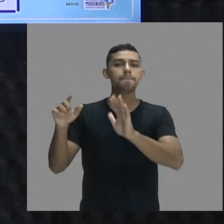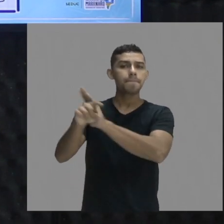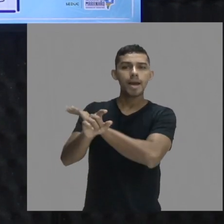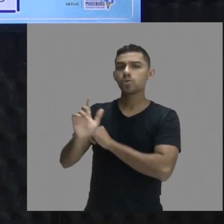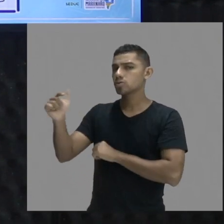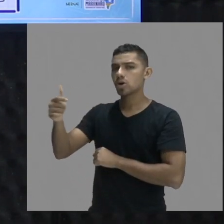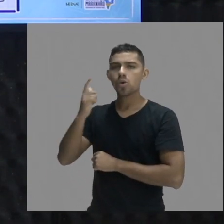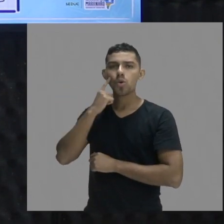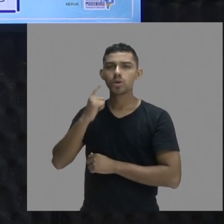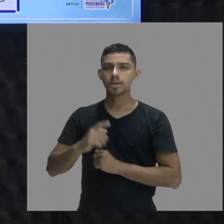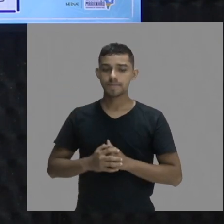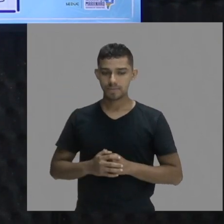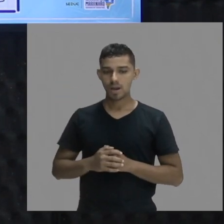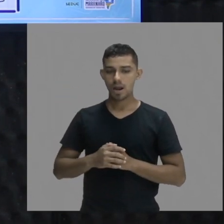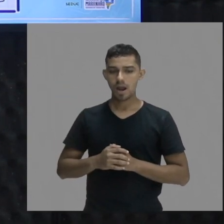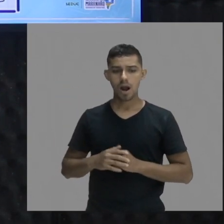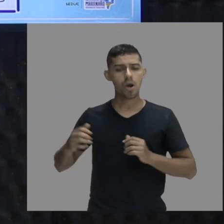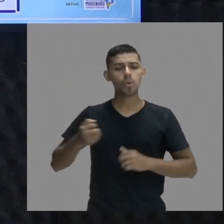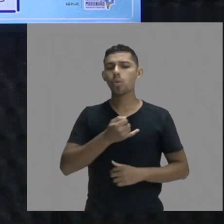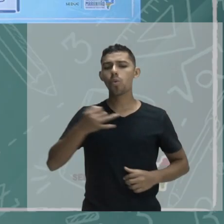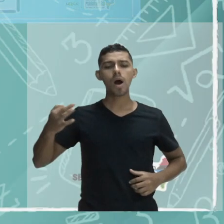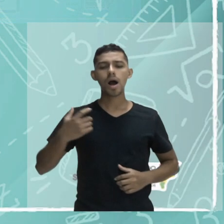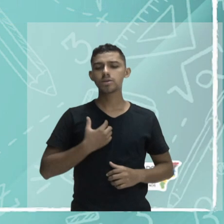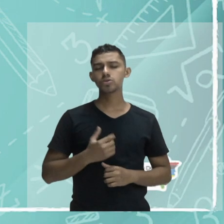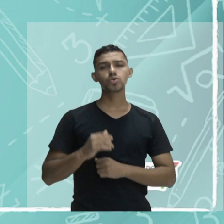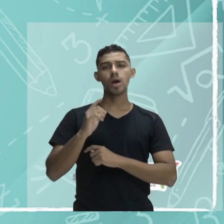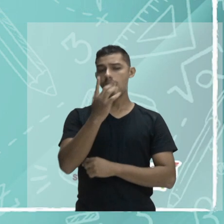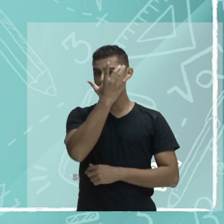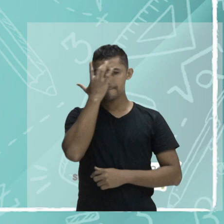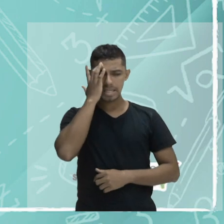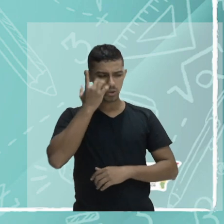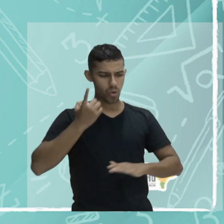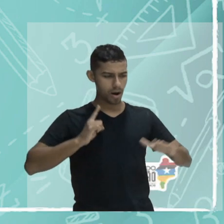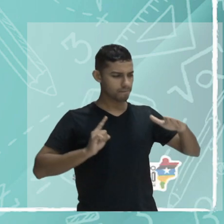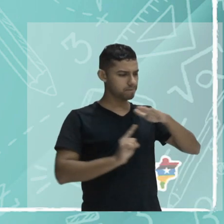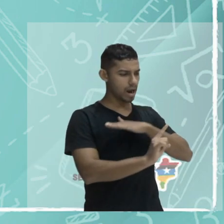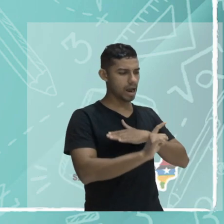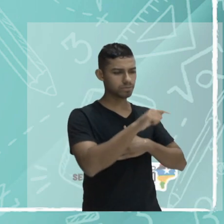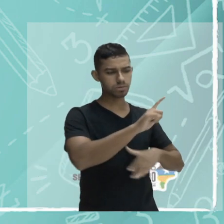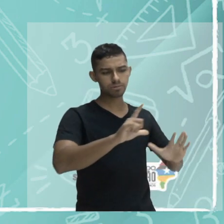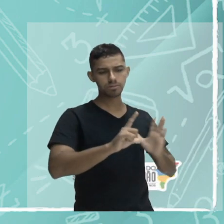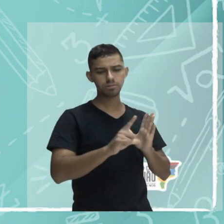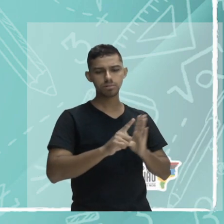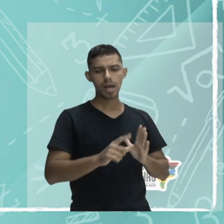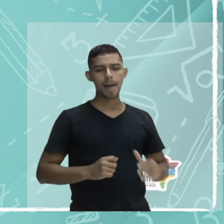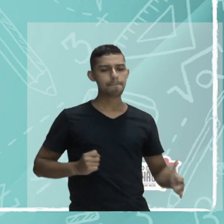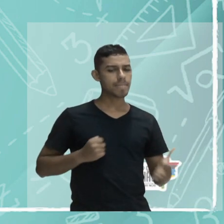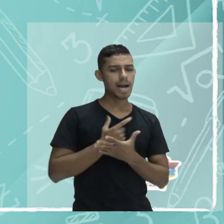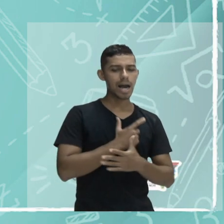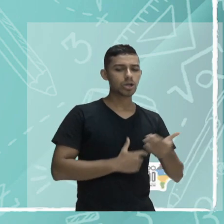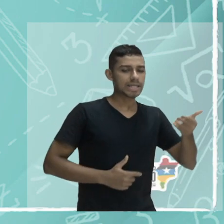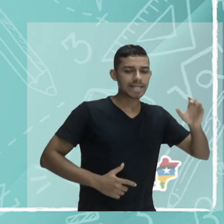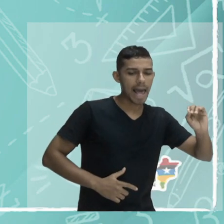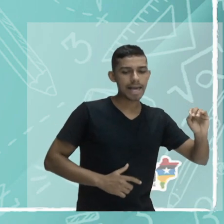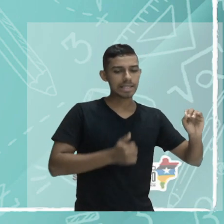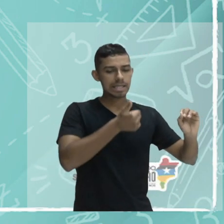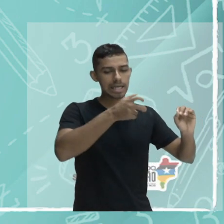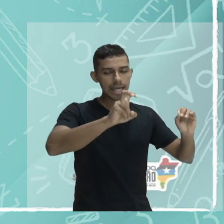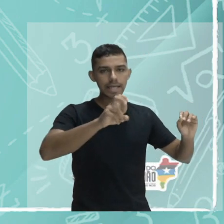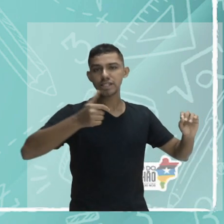mesmo problema. Quanto pagará os clientes que compraram 10, 15, 20 e 30 unidades de